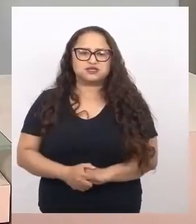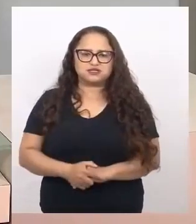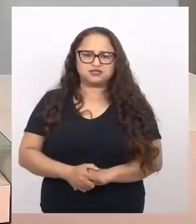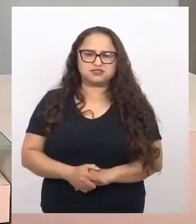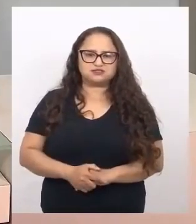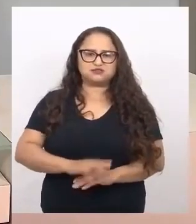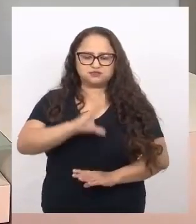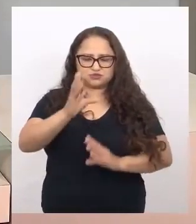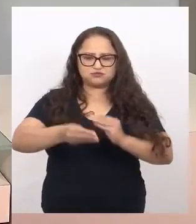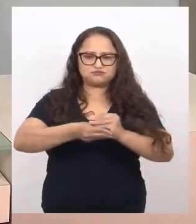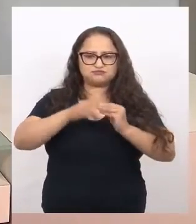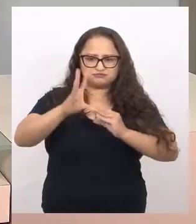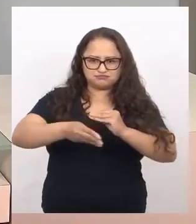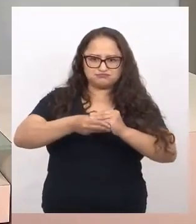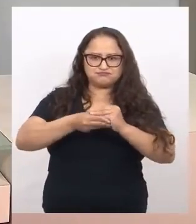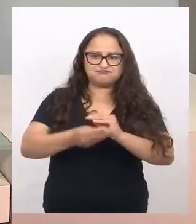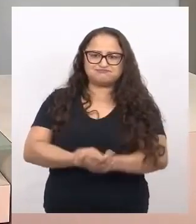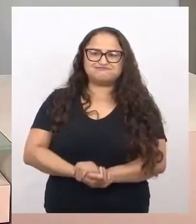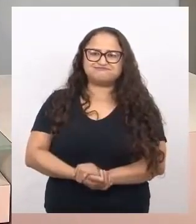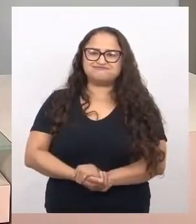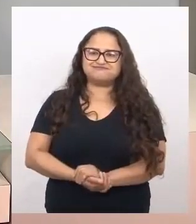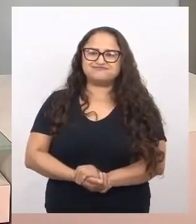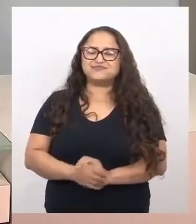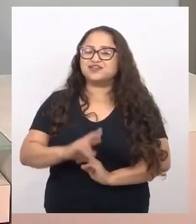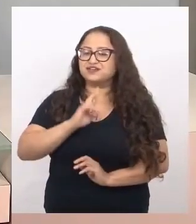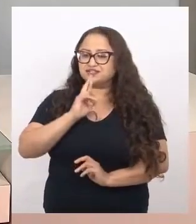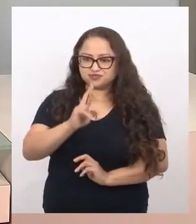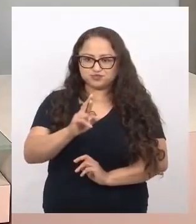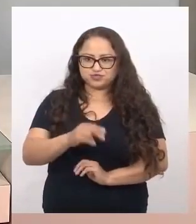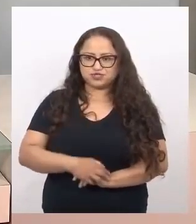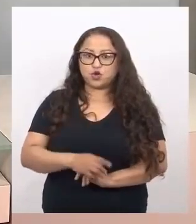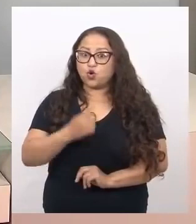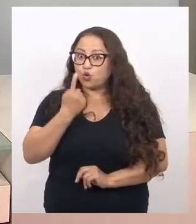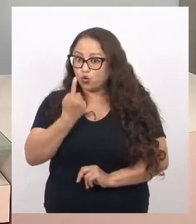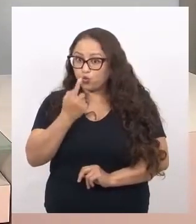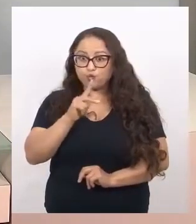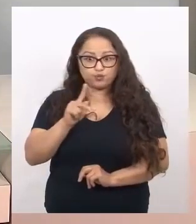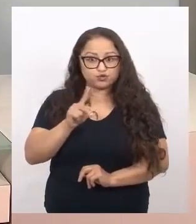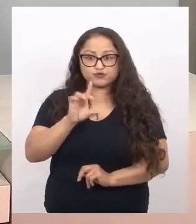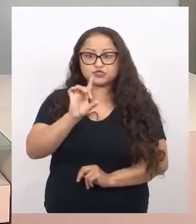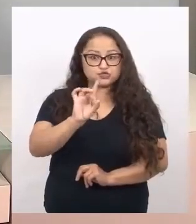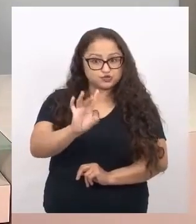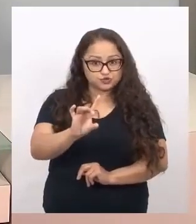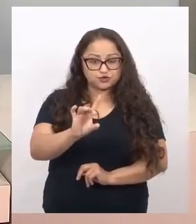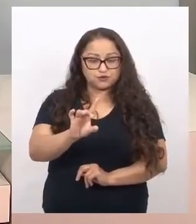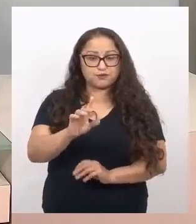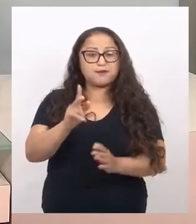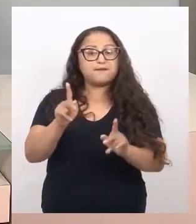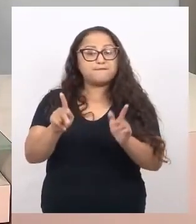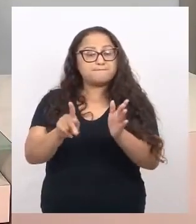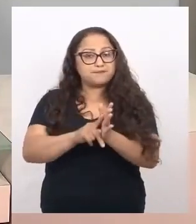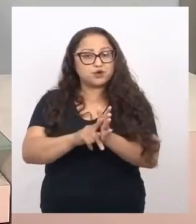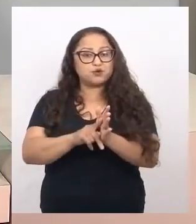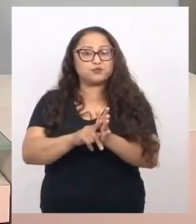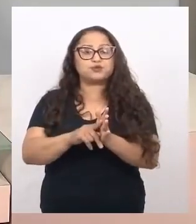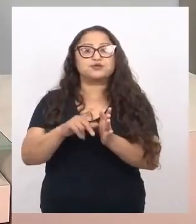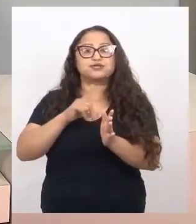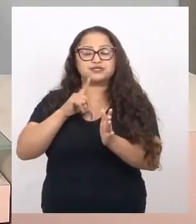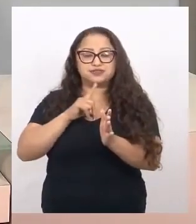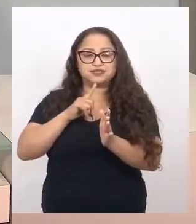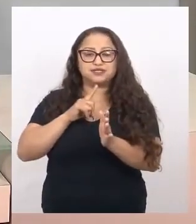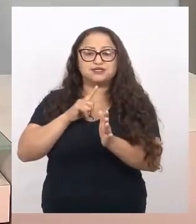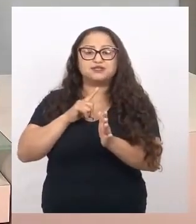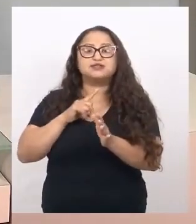copiando a pergunta e mandando várias vezes. Então, eu vou responder. É um professor só, mesmo que a componente tenha aulas